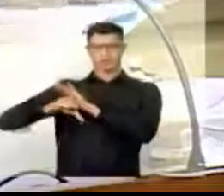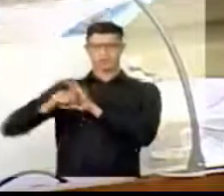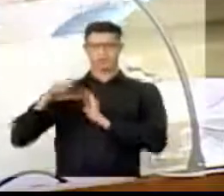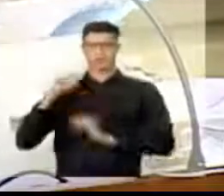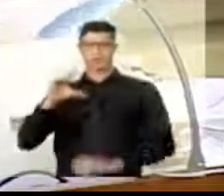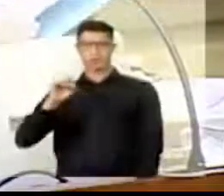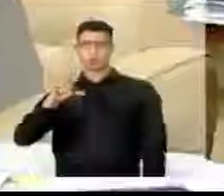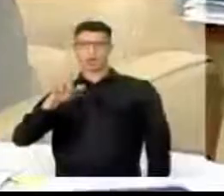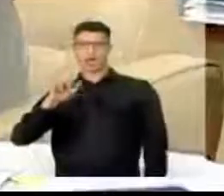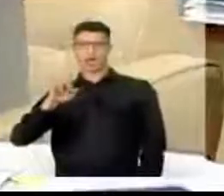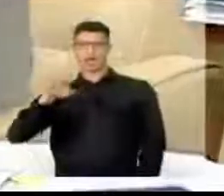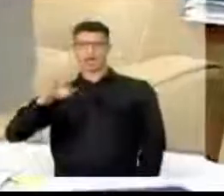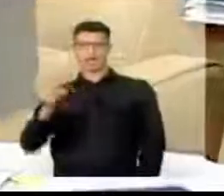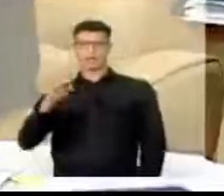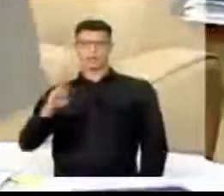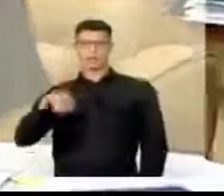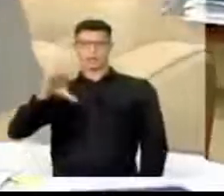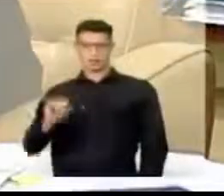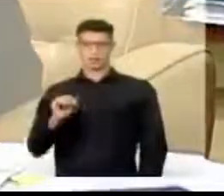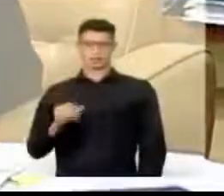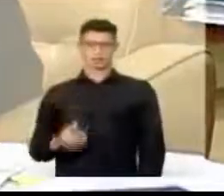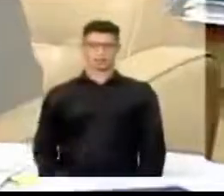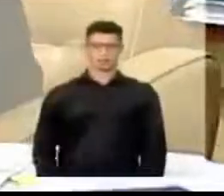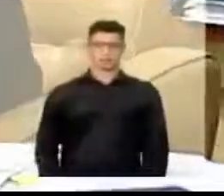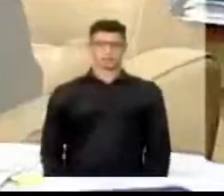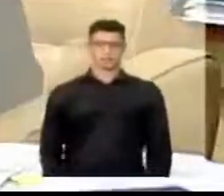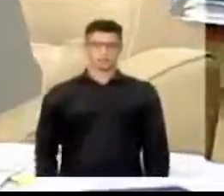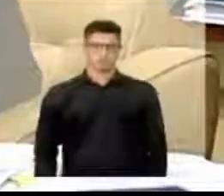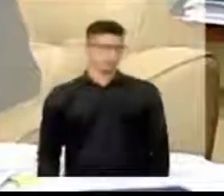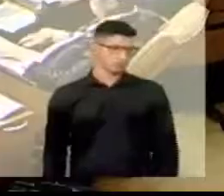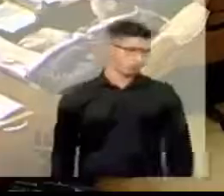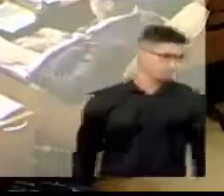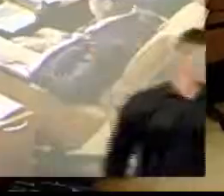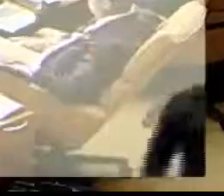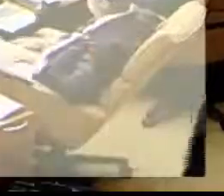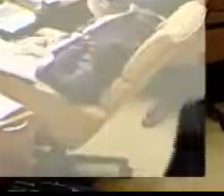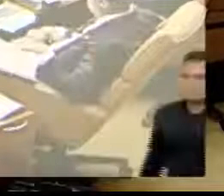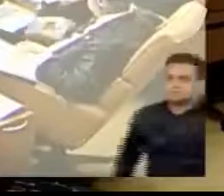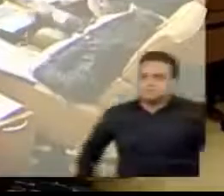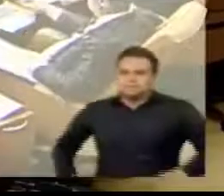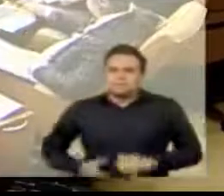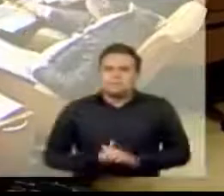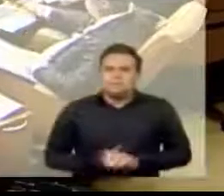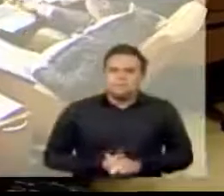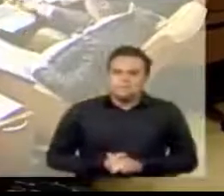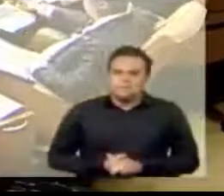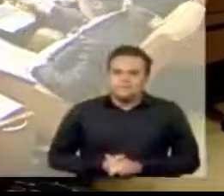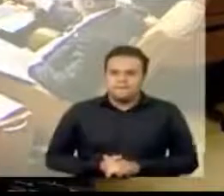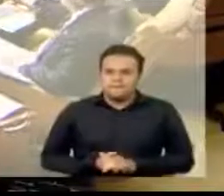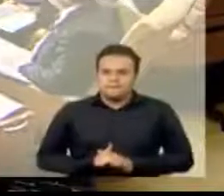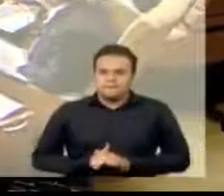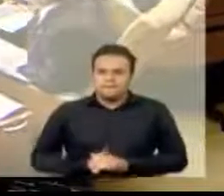colarinho branco. Imagine, imagine. Ministro, eu peço por gentileza, estamos no plenário de um Supremo